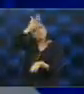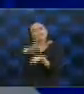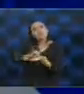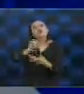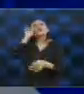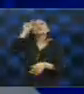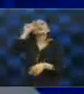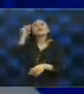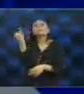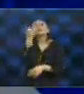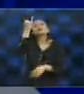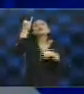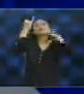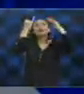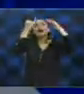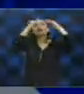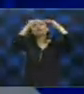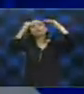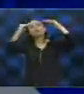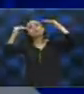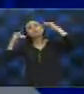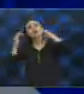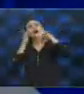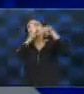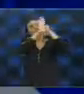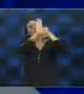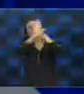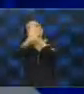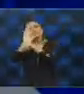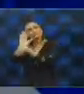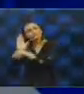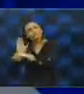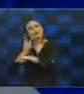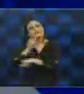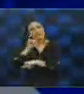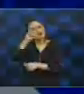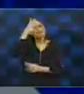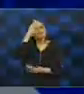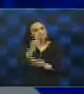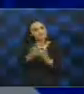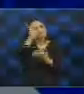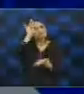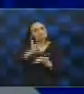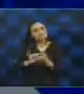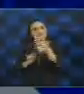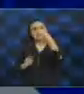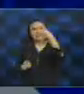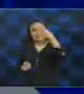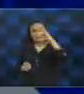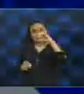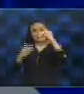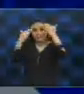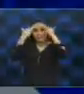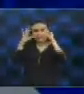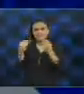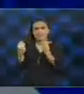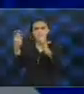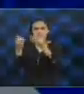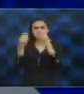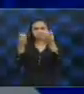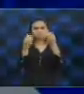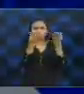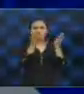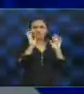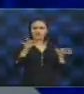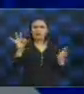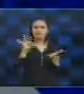priorização. Eu tenho certeza absoluta de que as 30 praças que nós entregamos